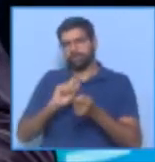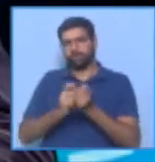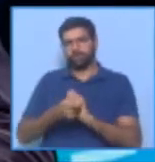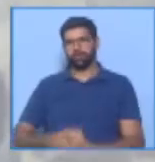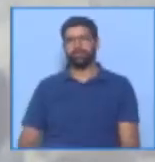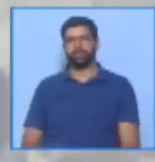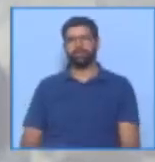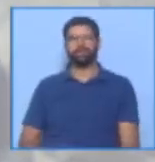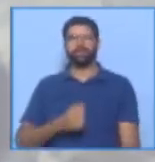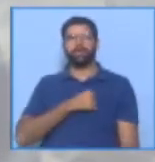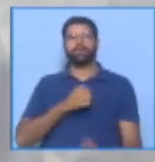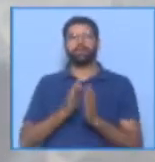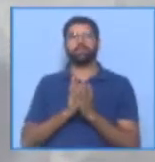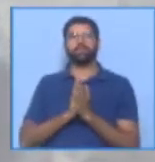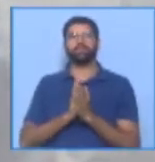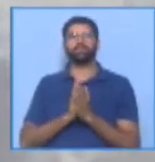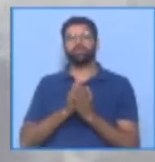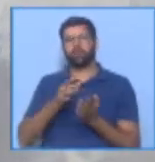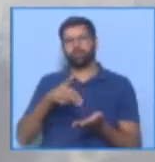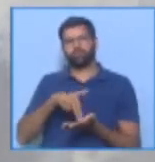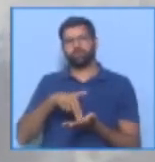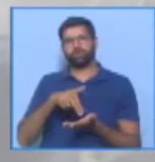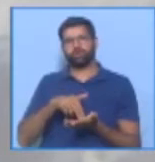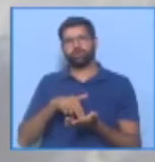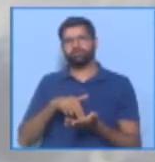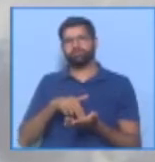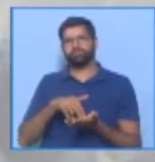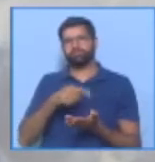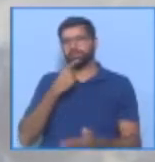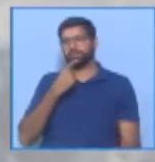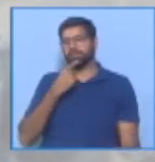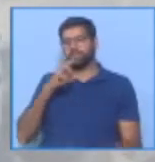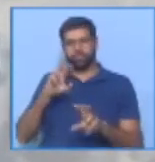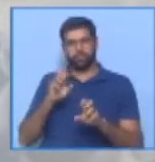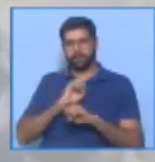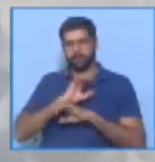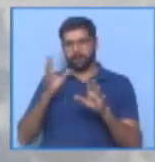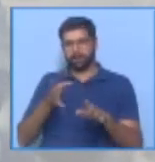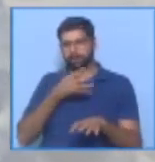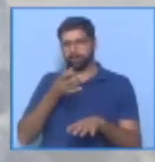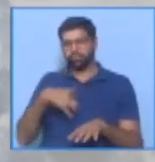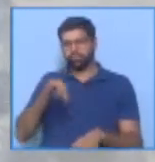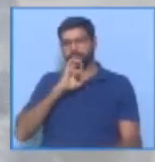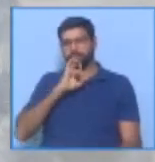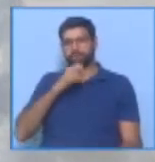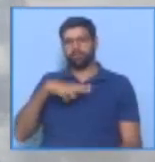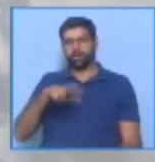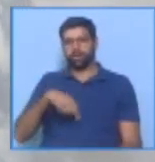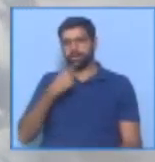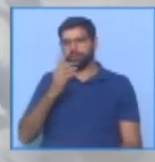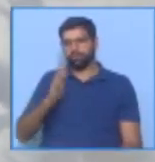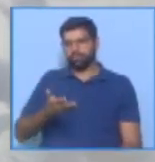Igreja é clara no entendimento desta questão. Os próprios bispos em Portugal já tinham publicado